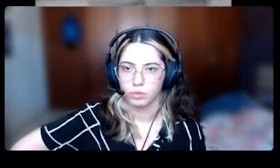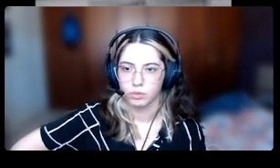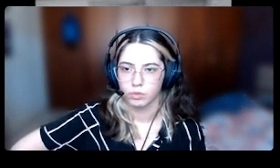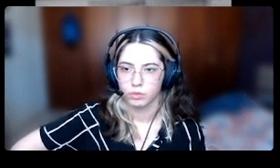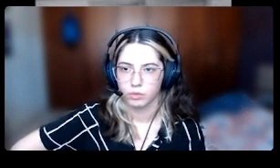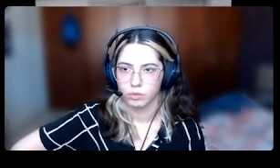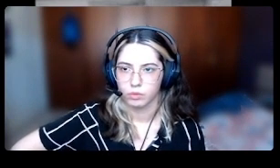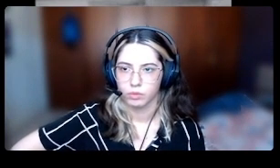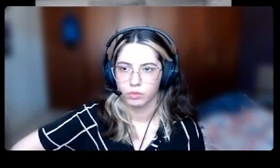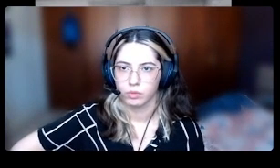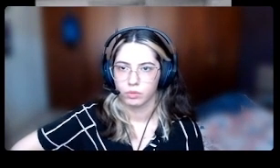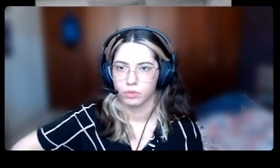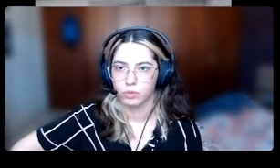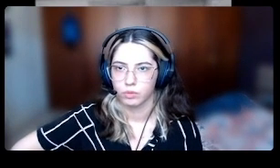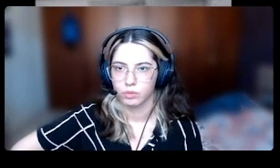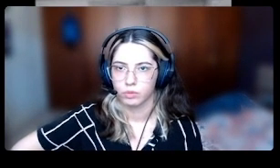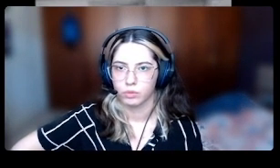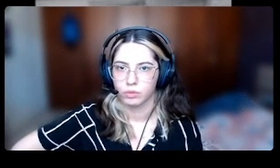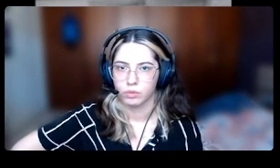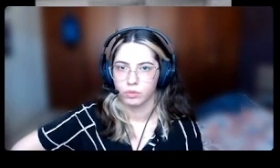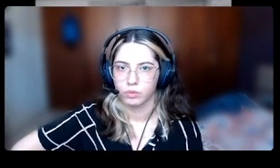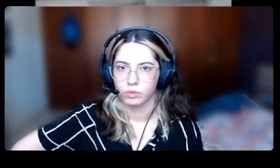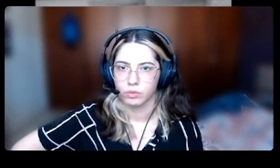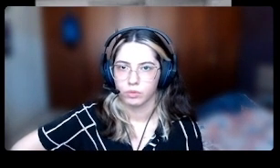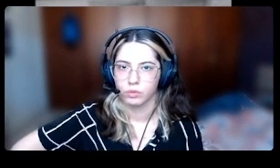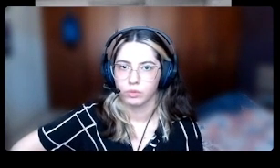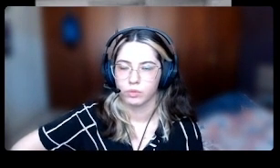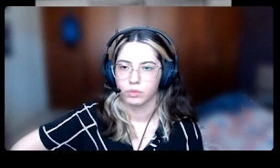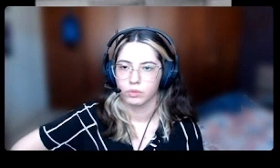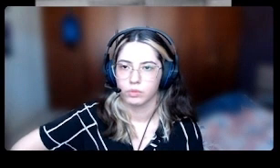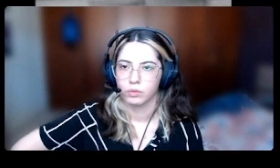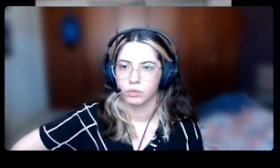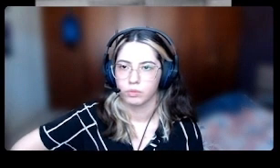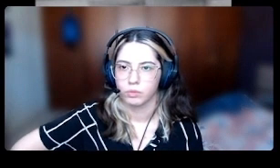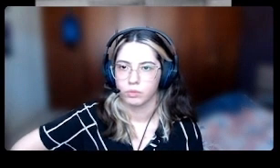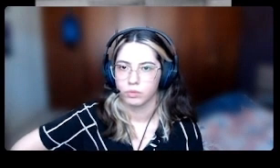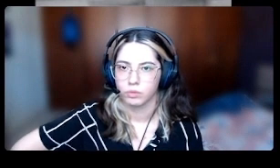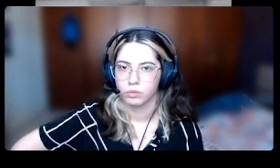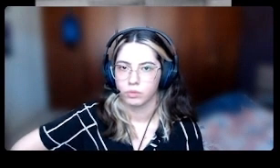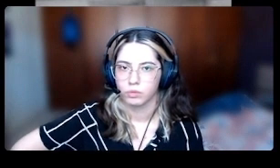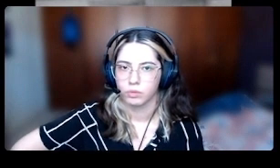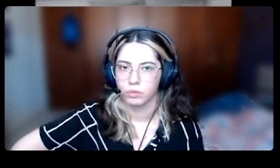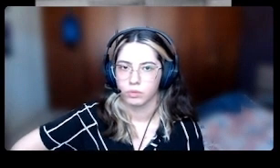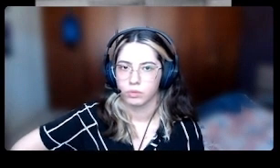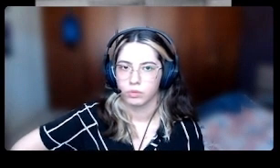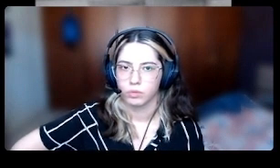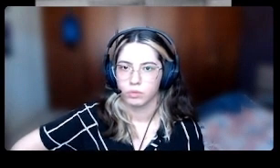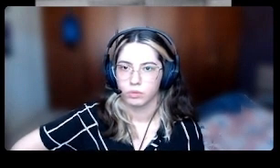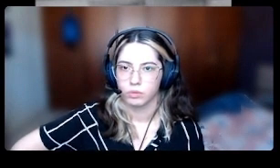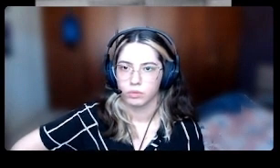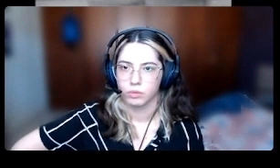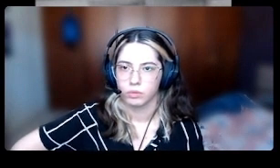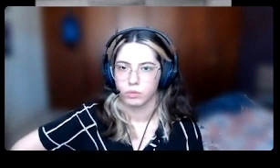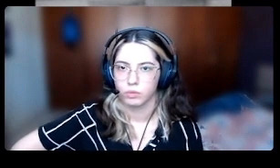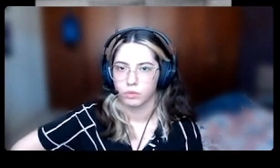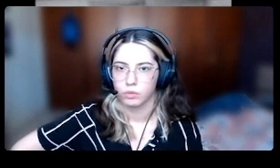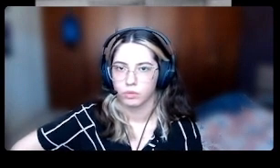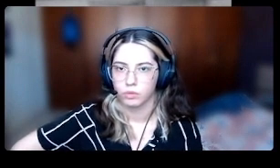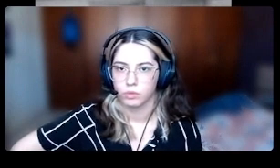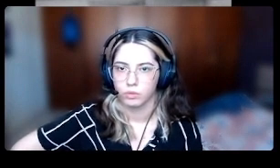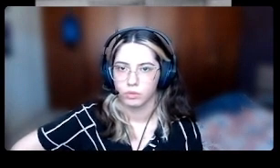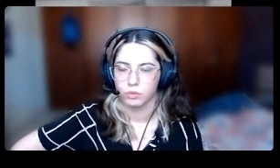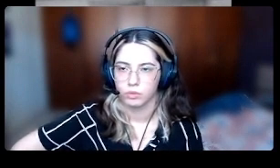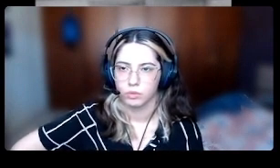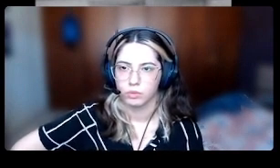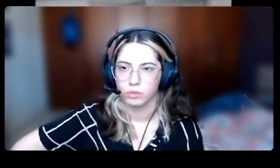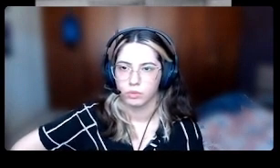com os valores da tabela 1 e 2, dá pra ver que as vigas em MCL tiveram seus valores abaixo do valor característico de resistência ao cisalhamento na linha de cola. Então, as